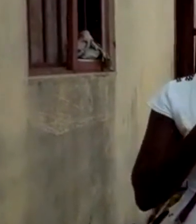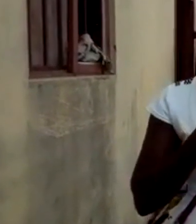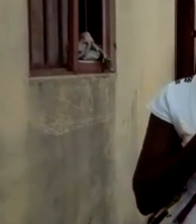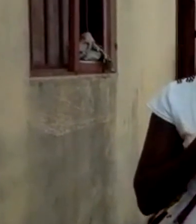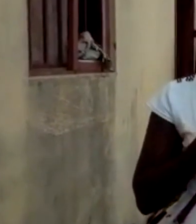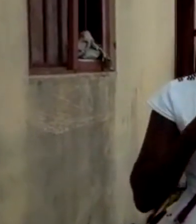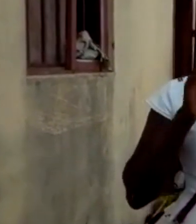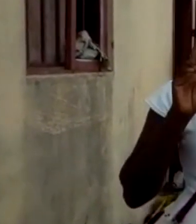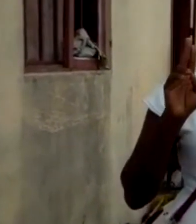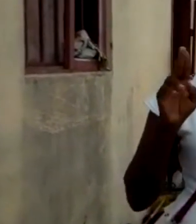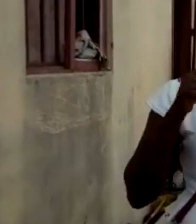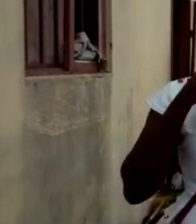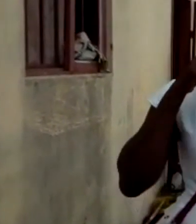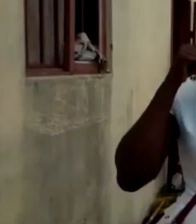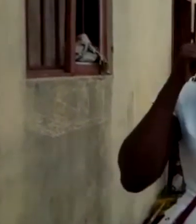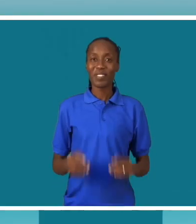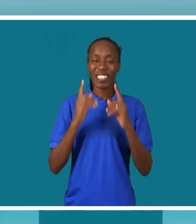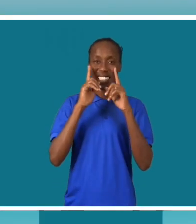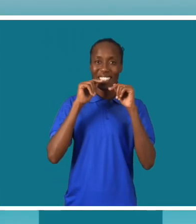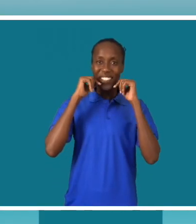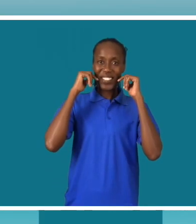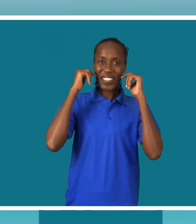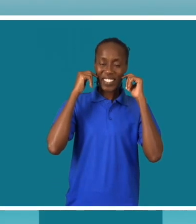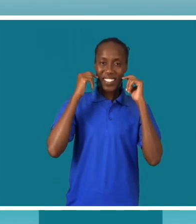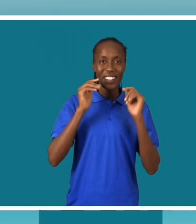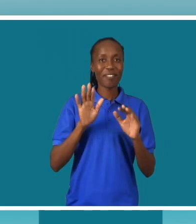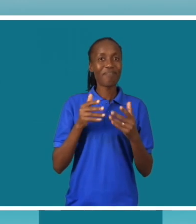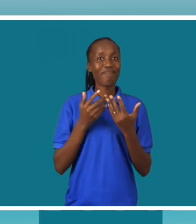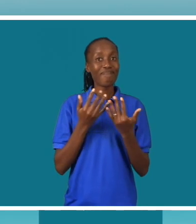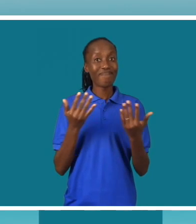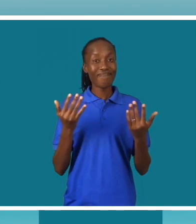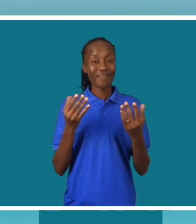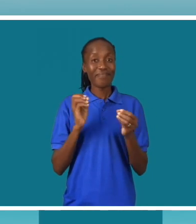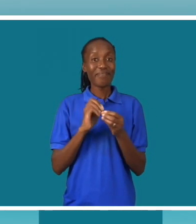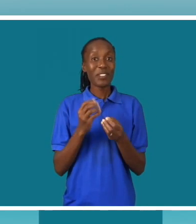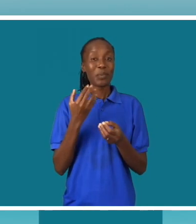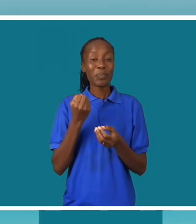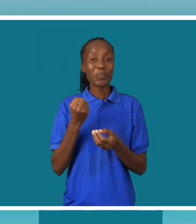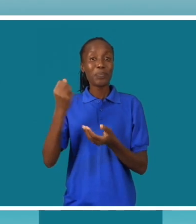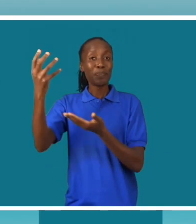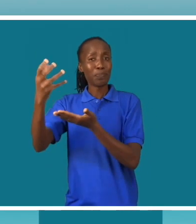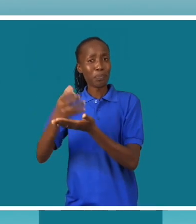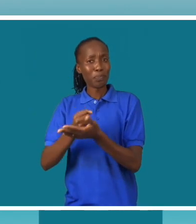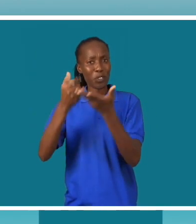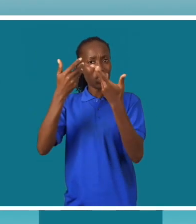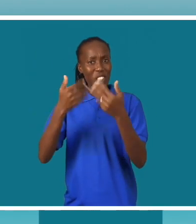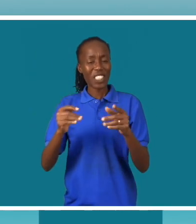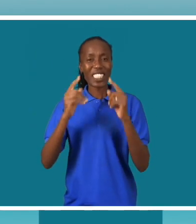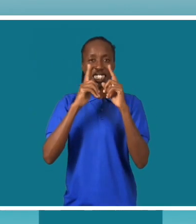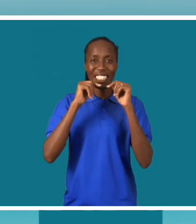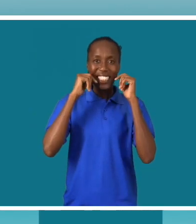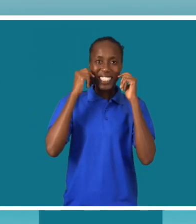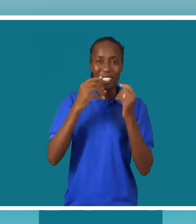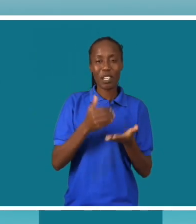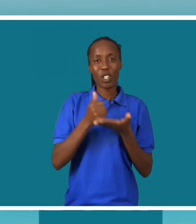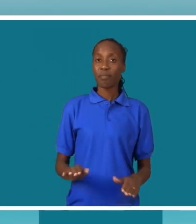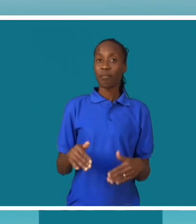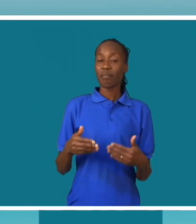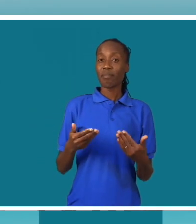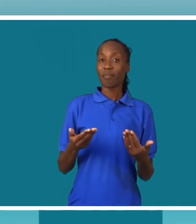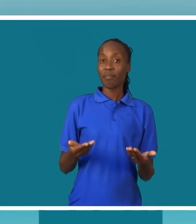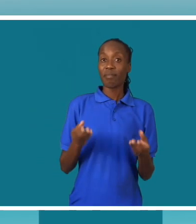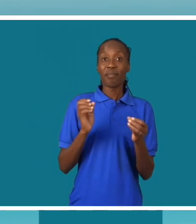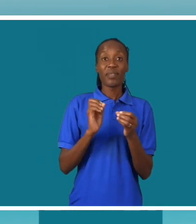muito feliz por isso. Estou muito feliz de dar com menos produtos, com menos poder de sentar em